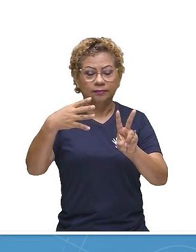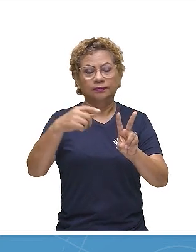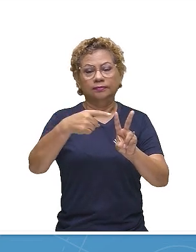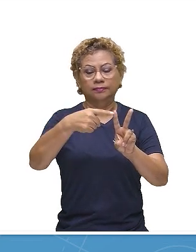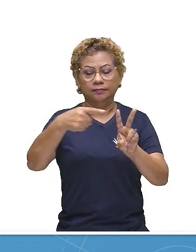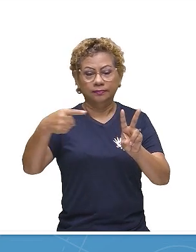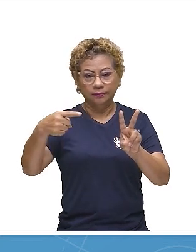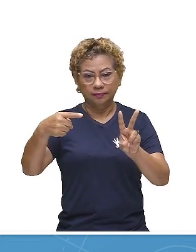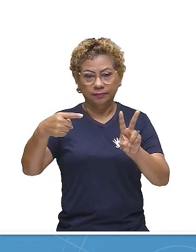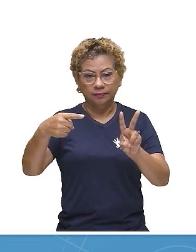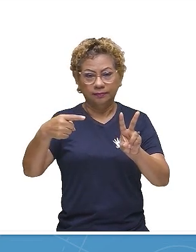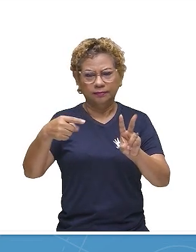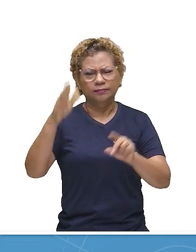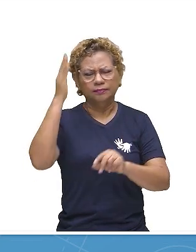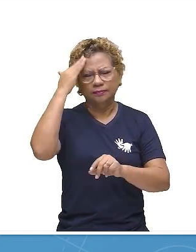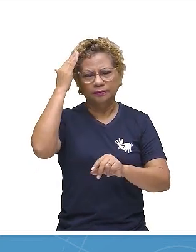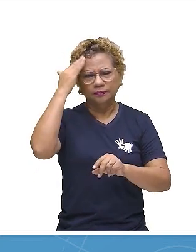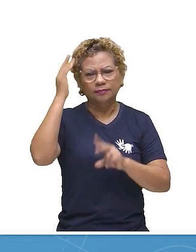é igual